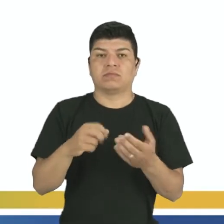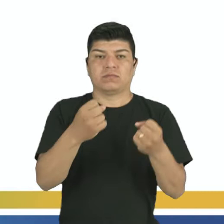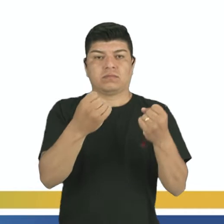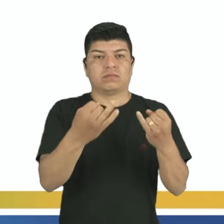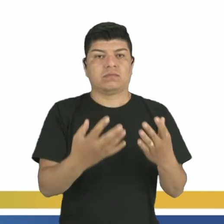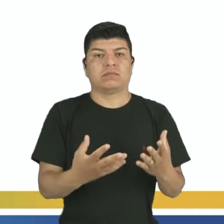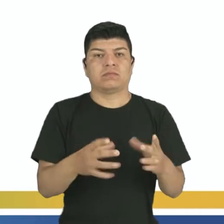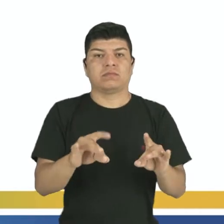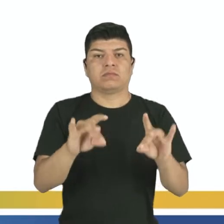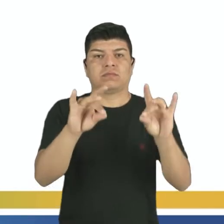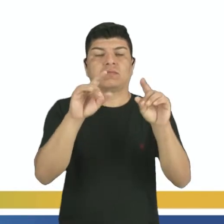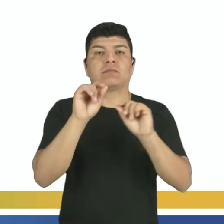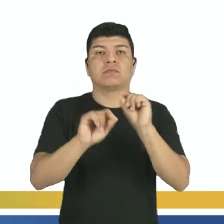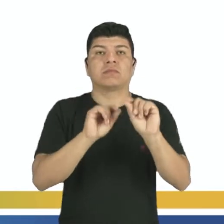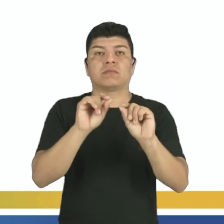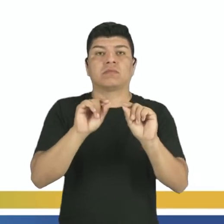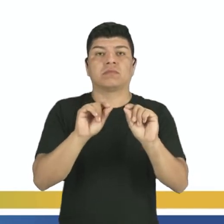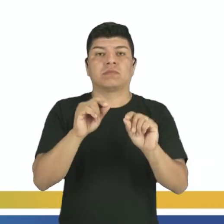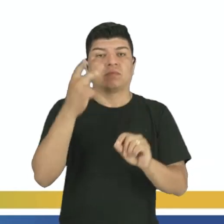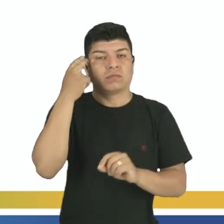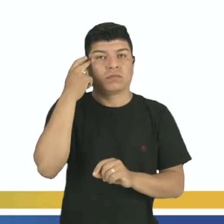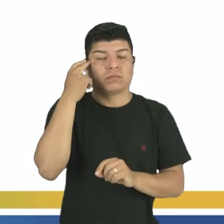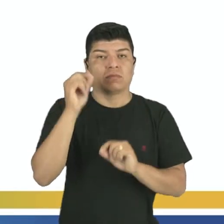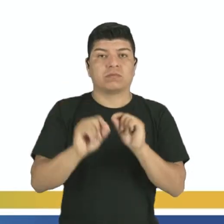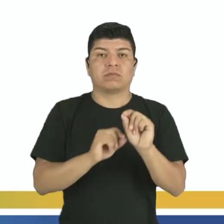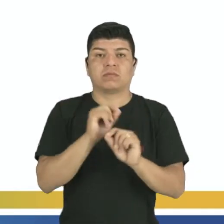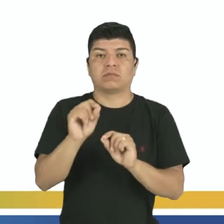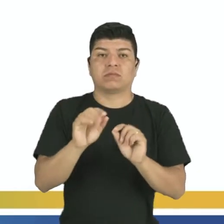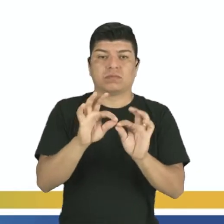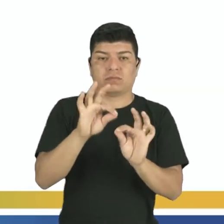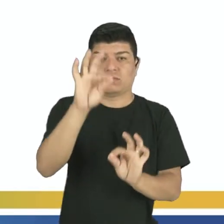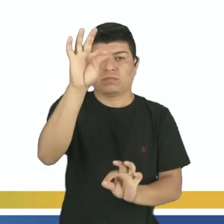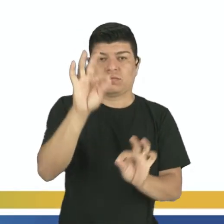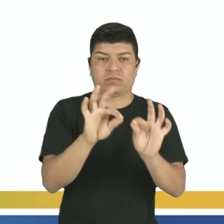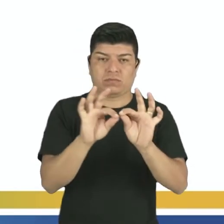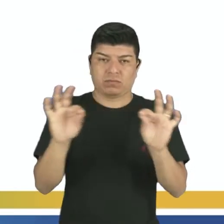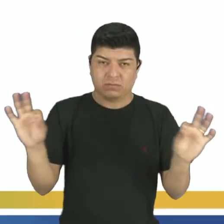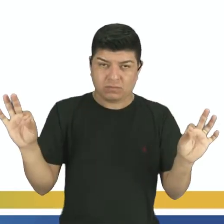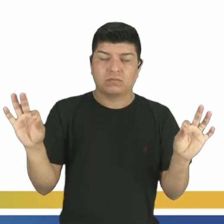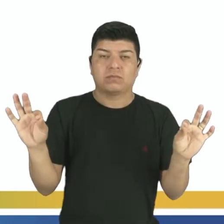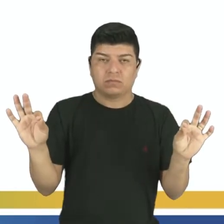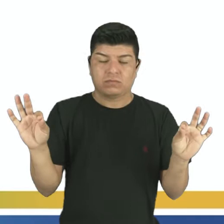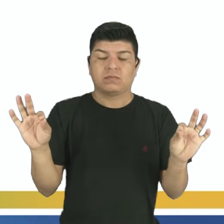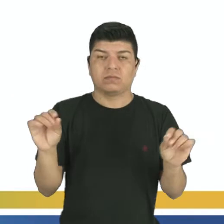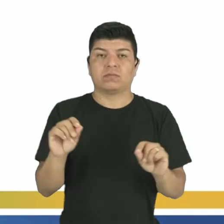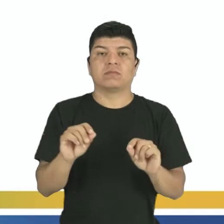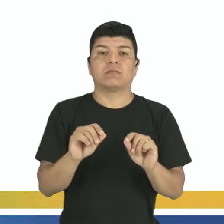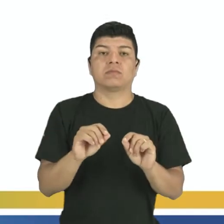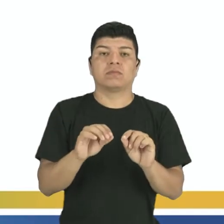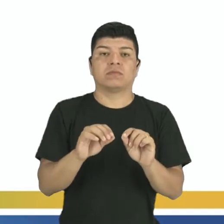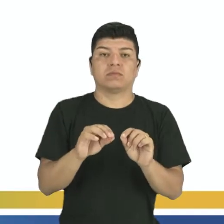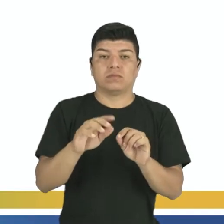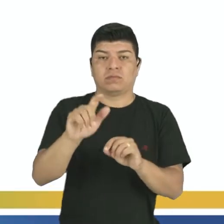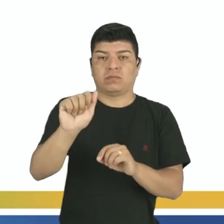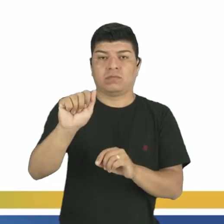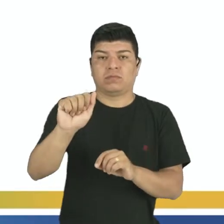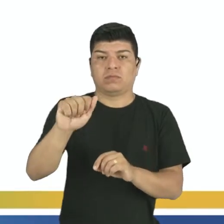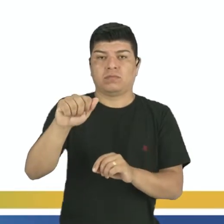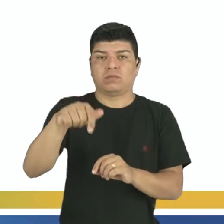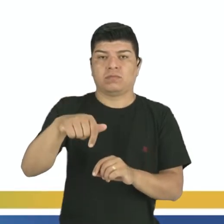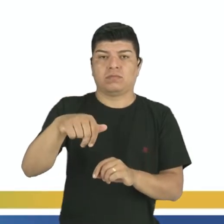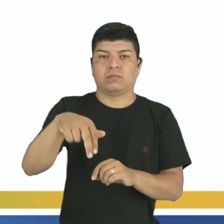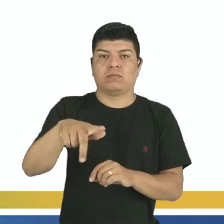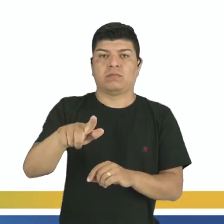triângulos. As 2 mais comuns levam em consideração as medidas dos seus lados e as medidas dos seus ângulos. A gente vai